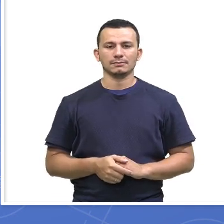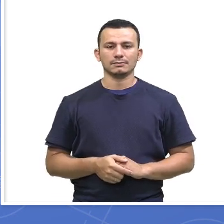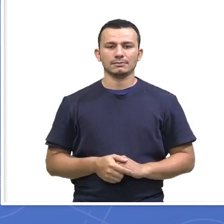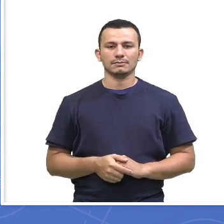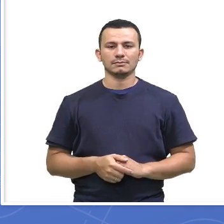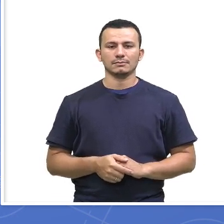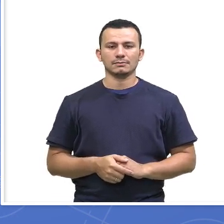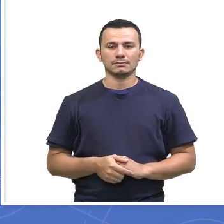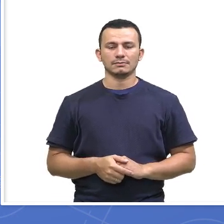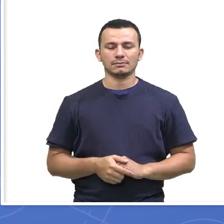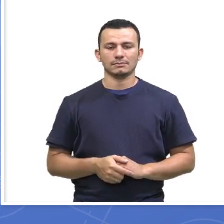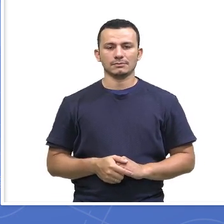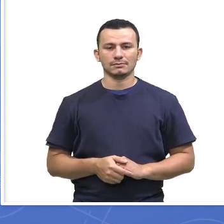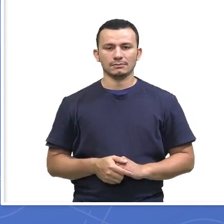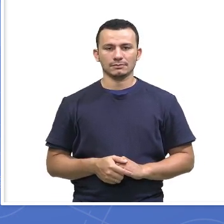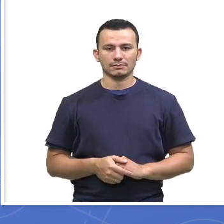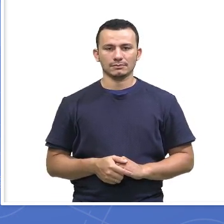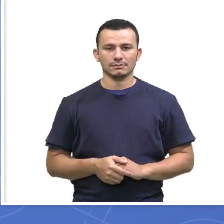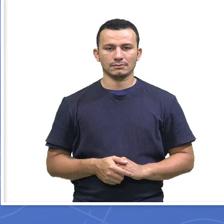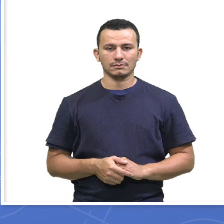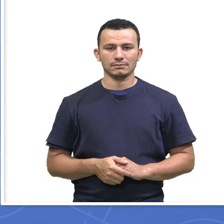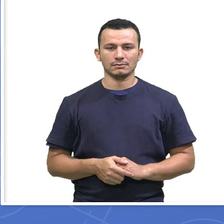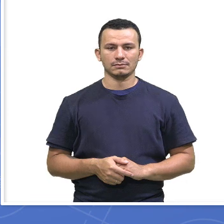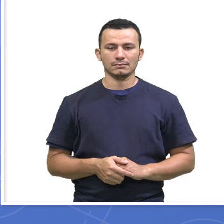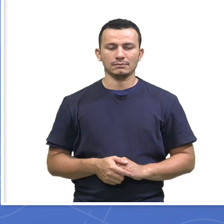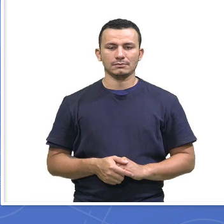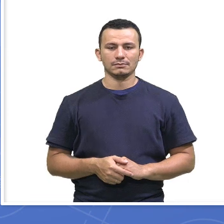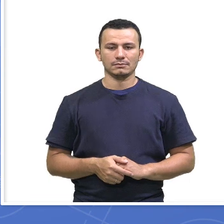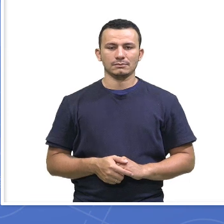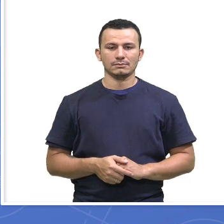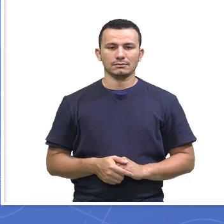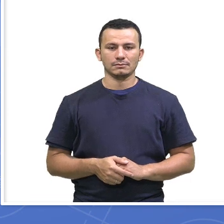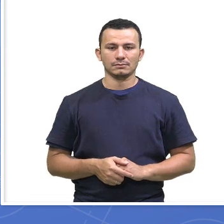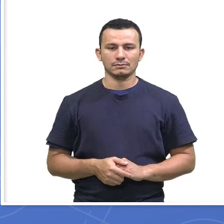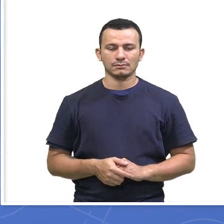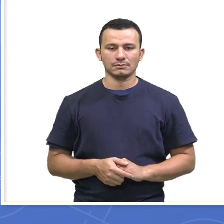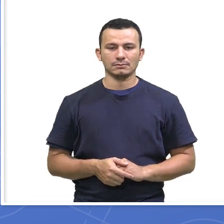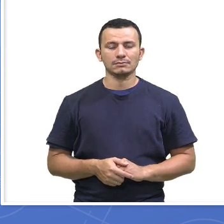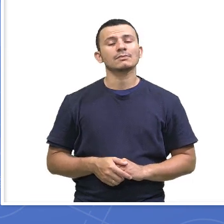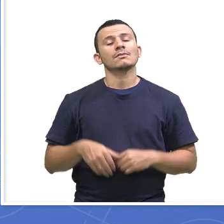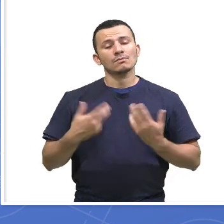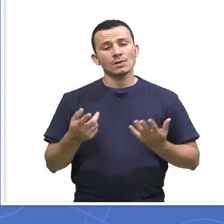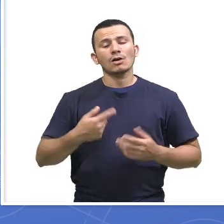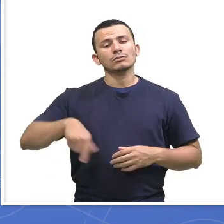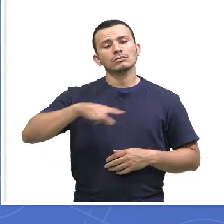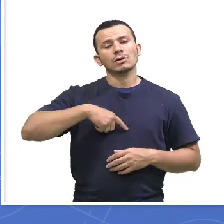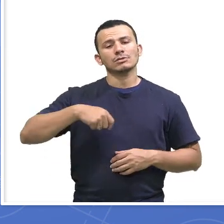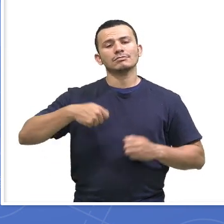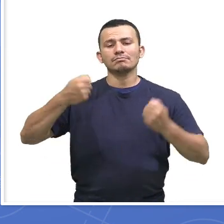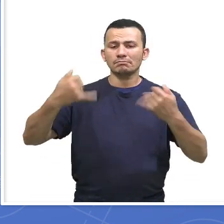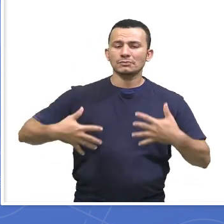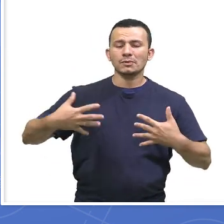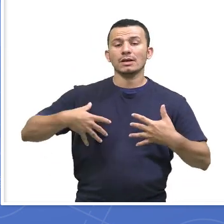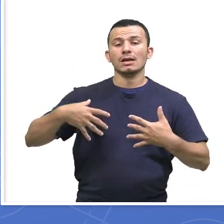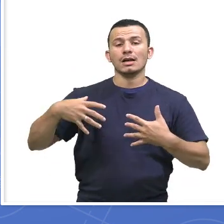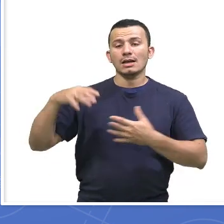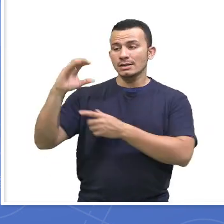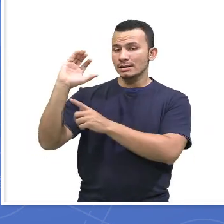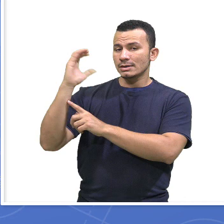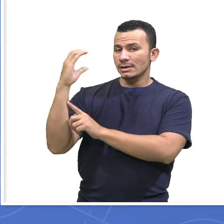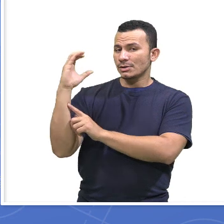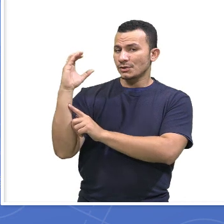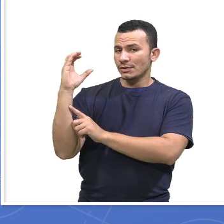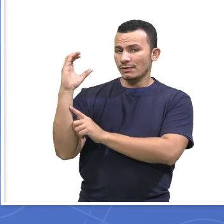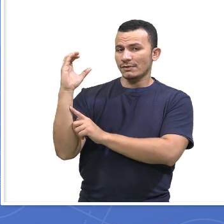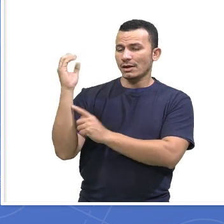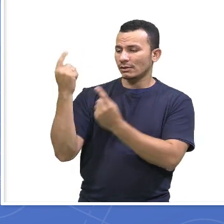Nós podemos o quê? Inferir que a revolução científica, então nós estamos falando